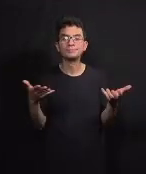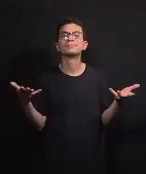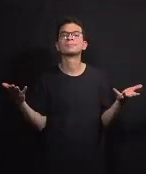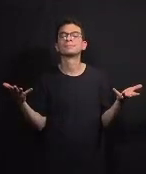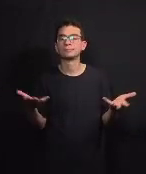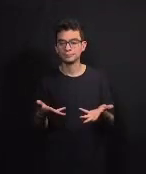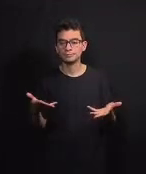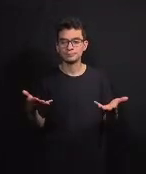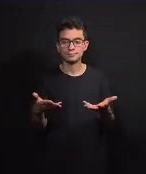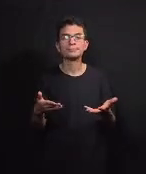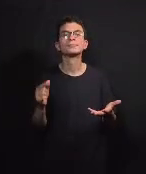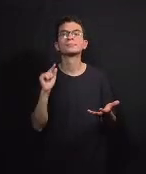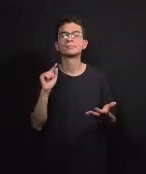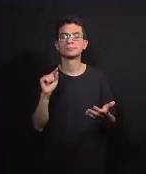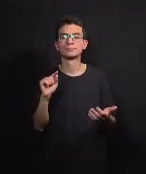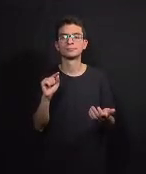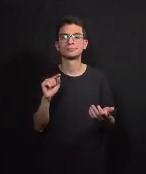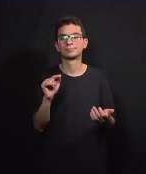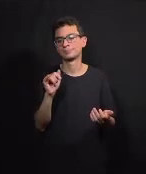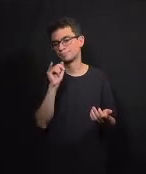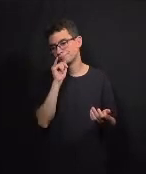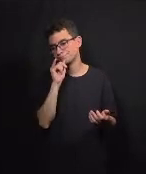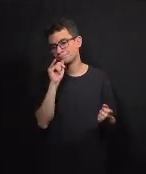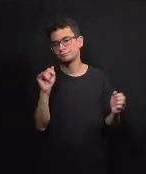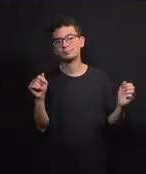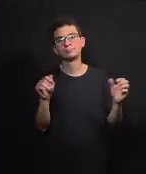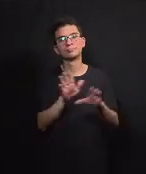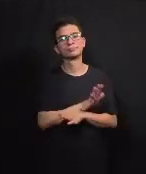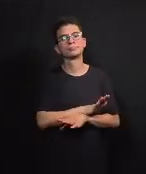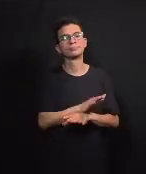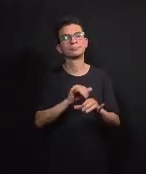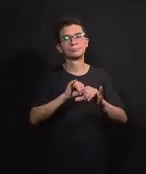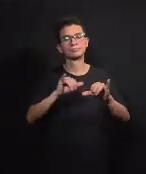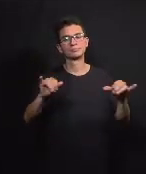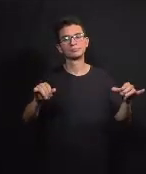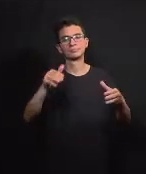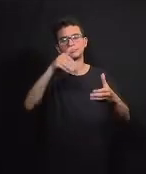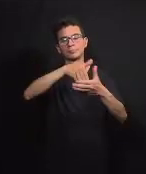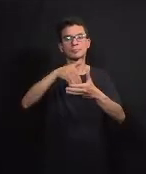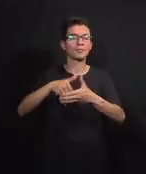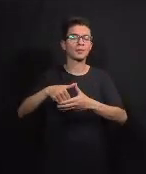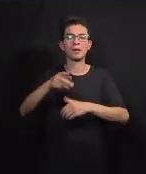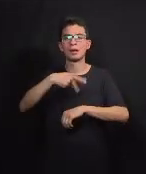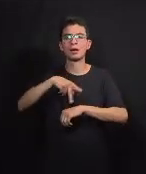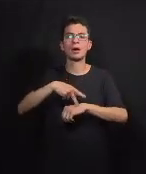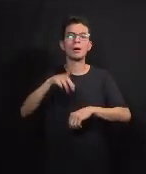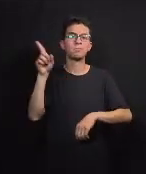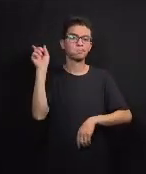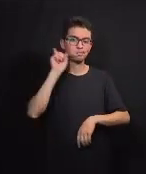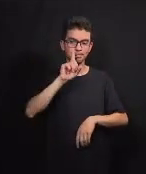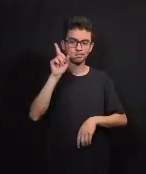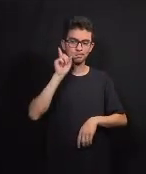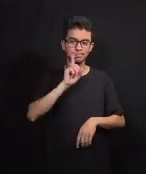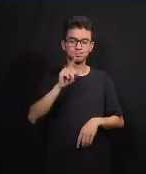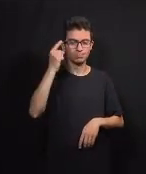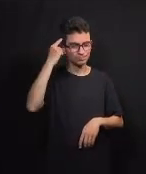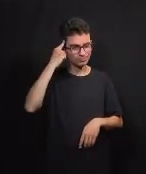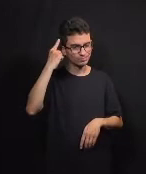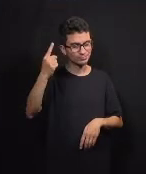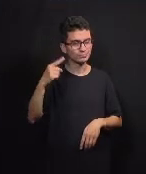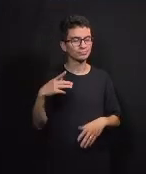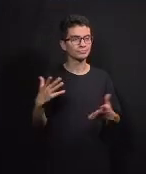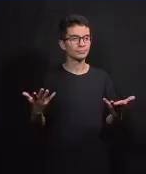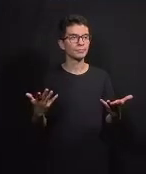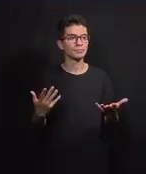do desfecho da campanha eleitoral e das eleições americanas de novembro, com